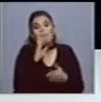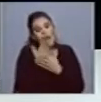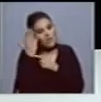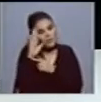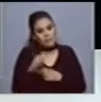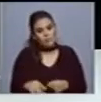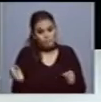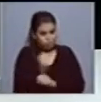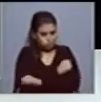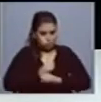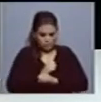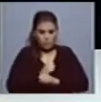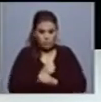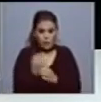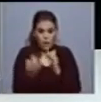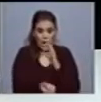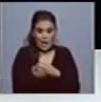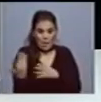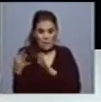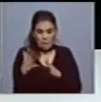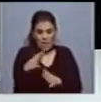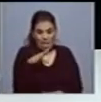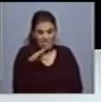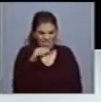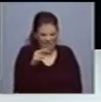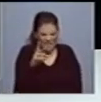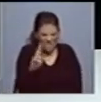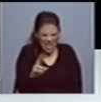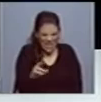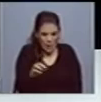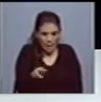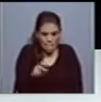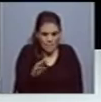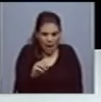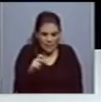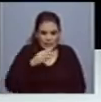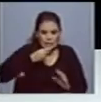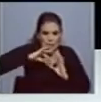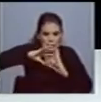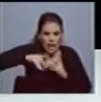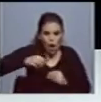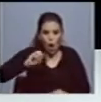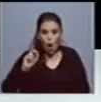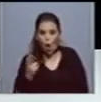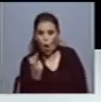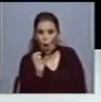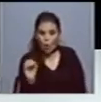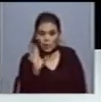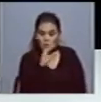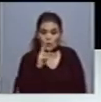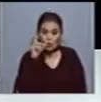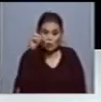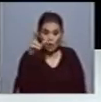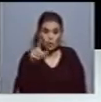nesta explosão terá sido criado cerca de 10 vezes a massa da Terra em ouro. Se tu estivesse lá, sobrevivesse,